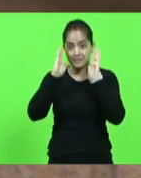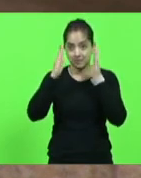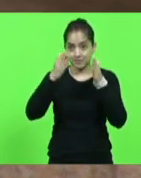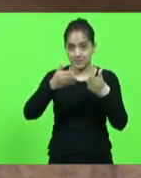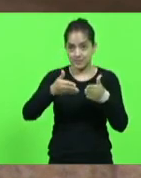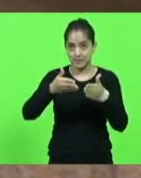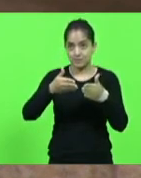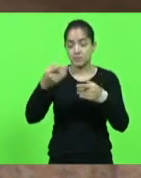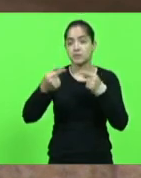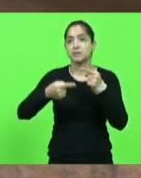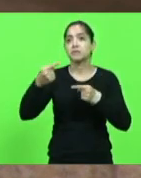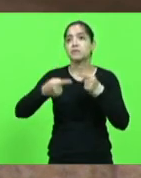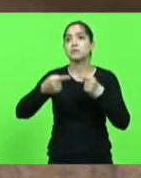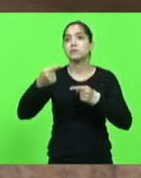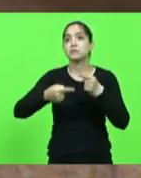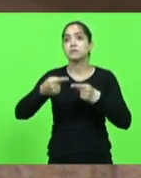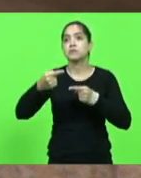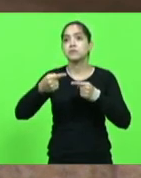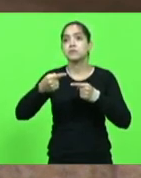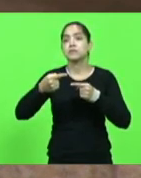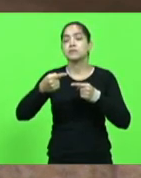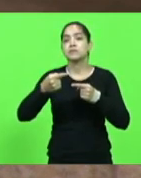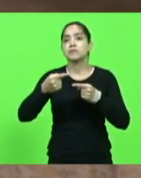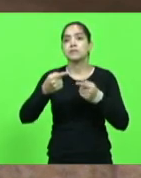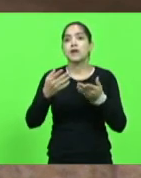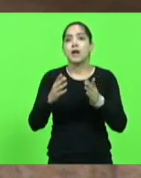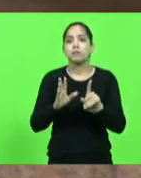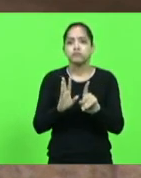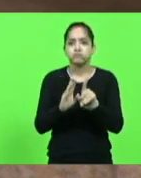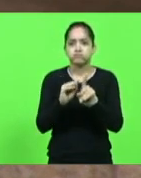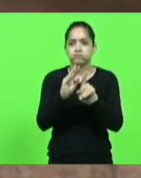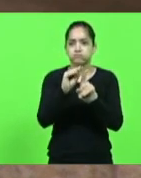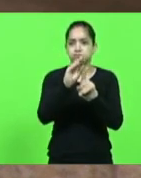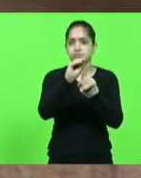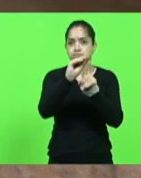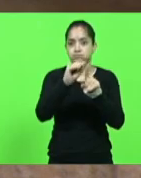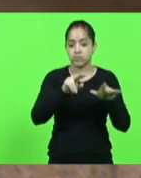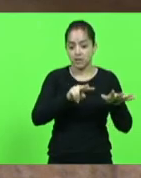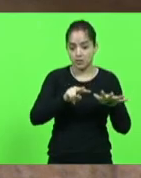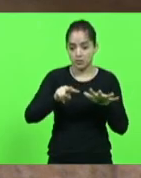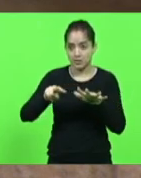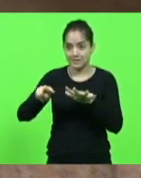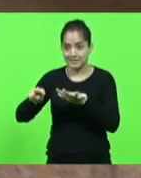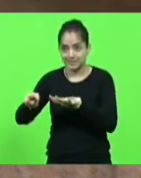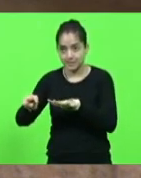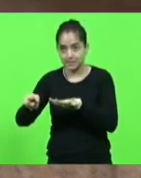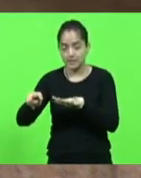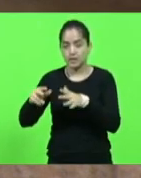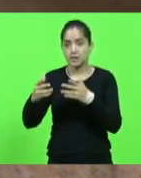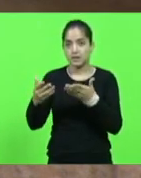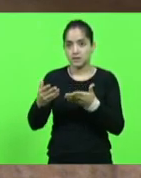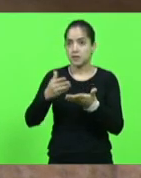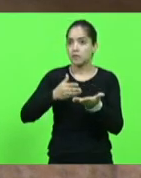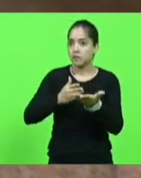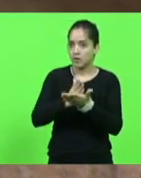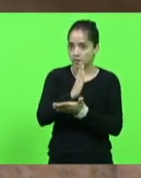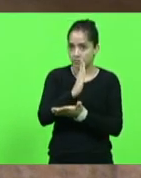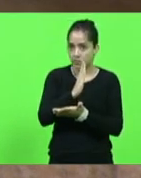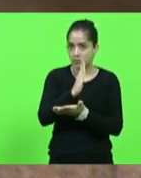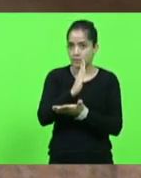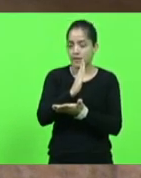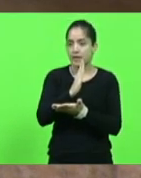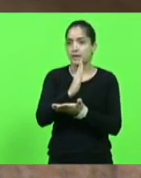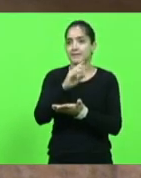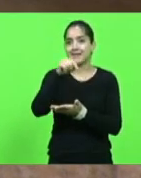o debate sobre o combate à pedofilia, cuja semana nós foi aprovada aqui